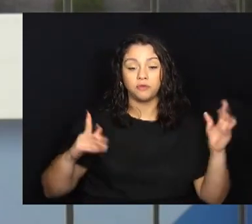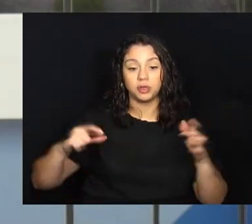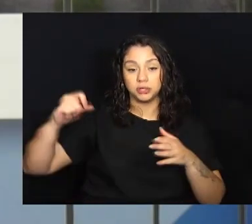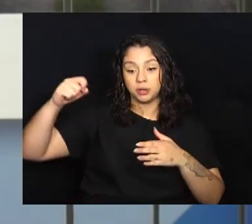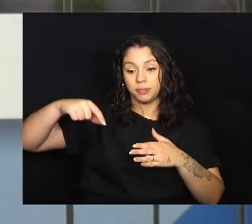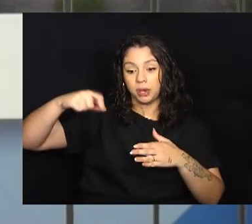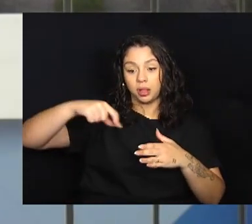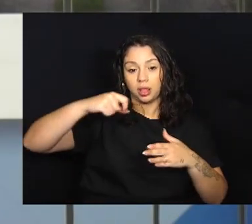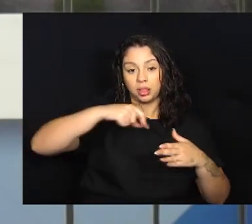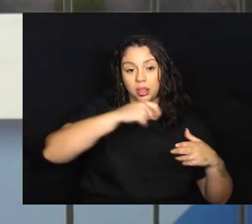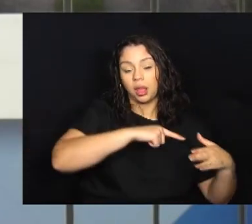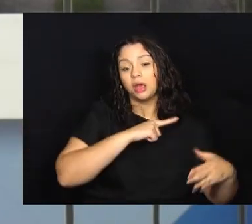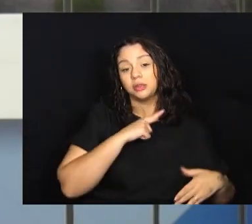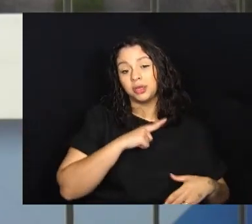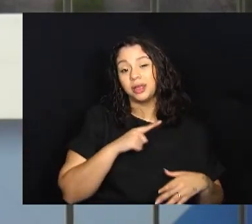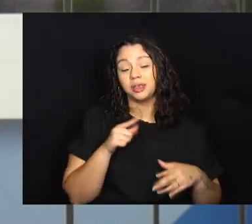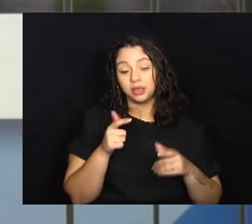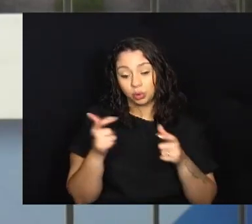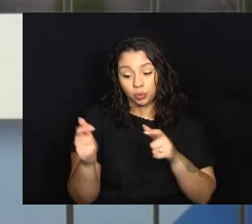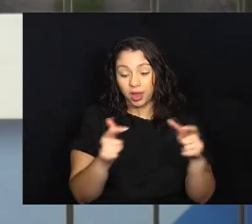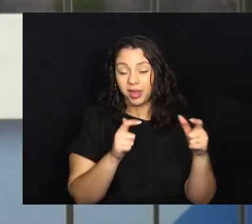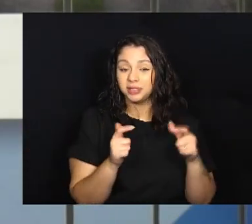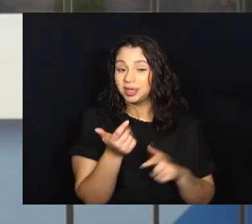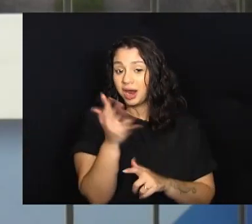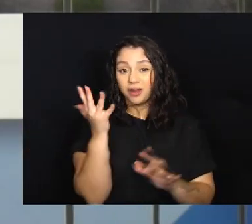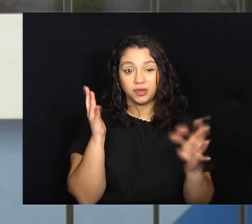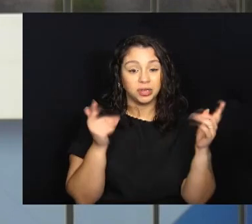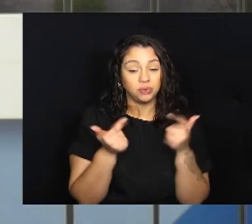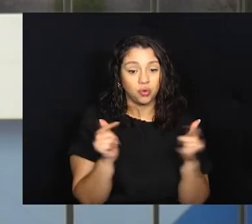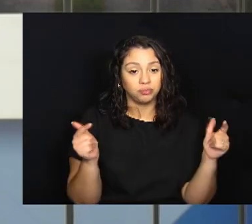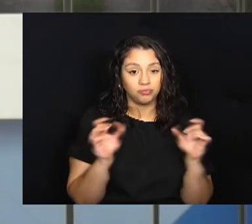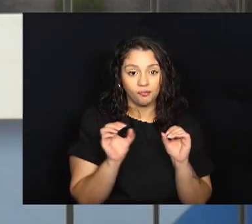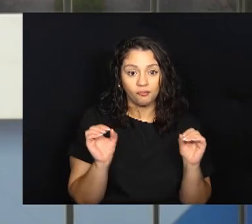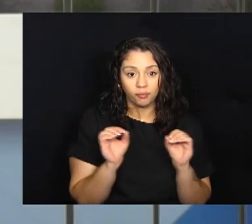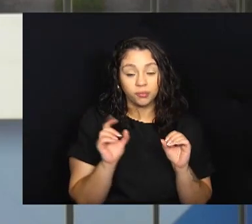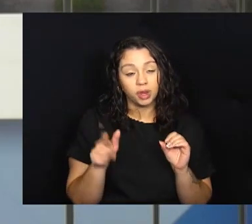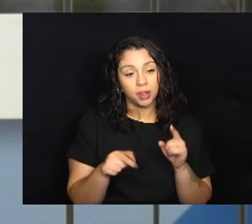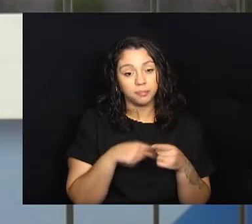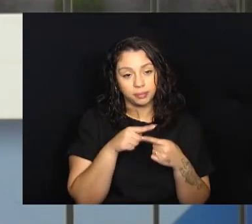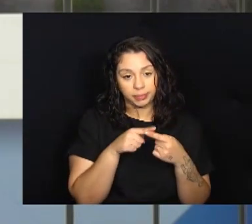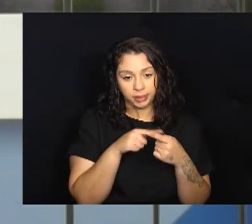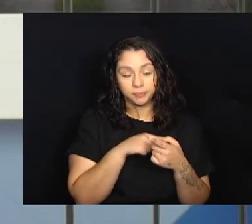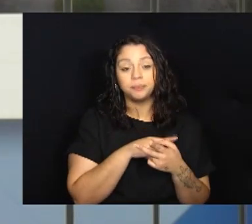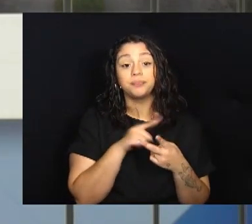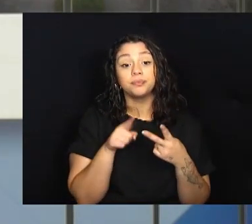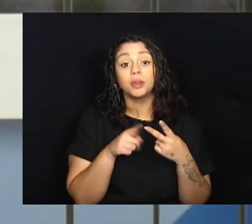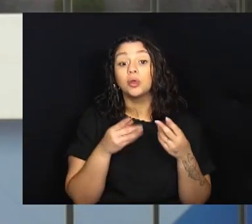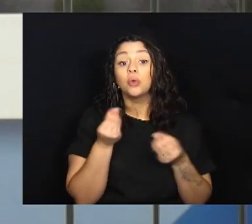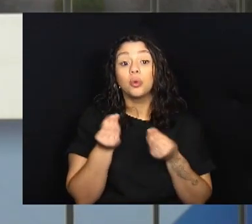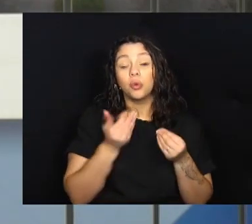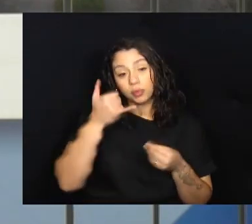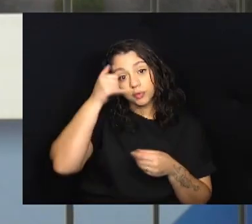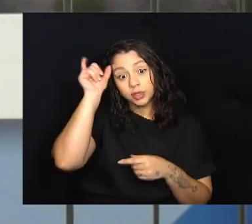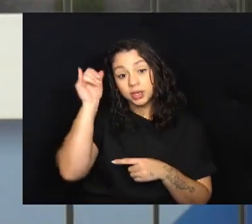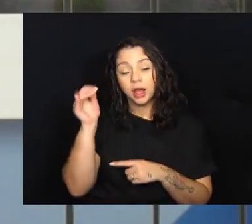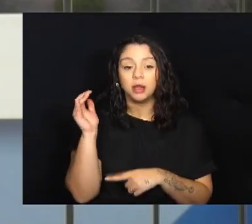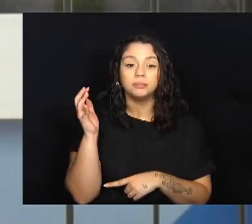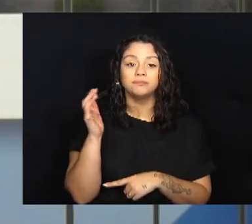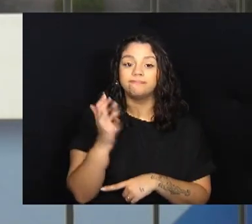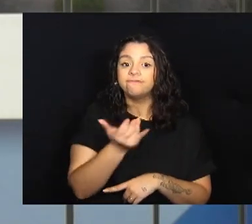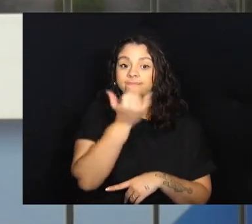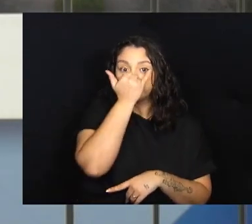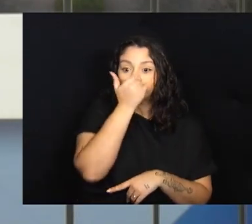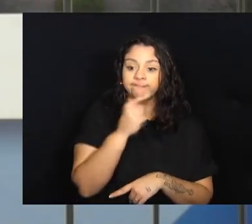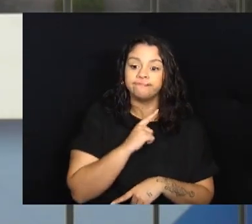que tem déficit de arborização. Essa é a primeira coisa. Agora, como evitar acidentes, como aconteceu no